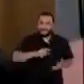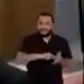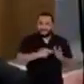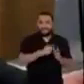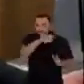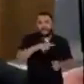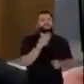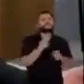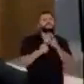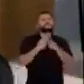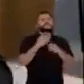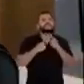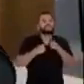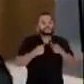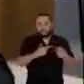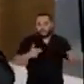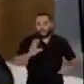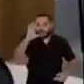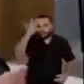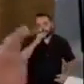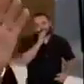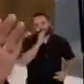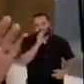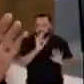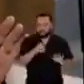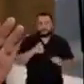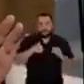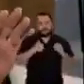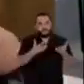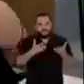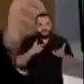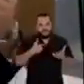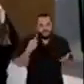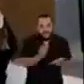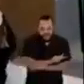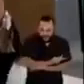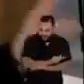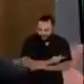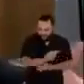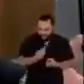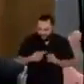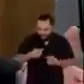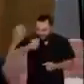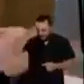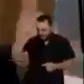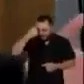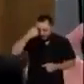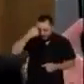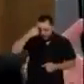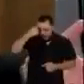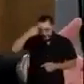que poderia acontecer em vários momentos eu gostaria e gosto de estar equivocado porque aquilo que eu pensava era negativo